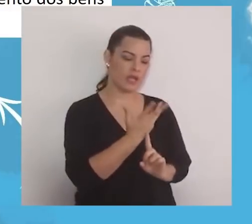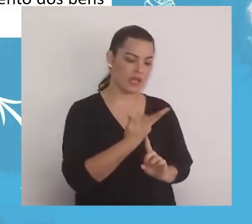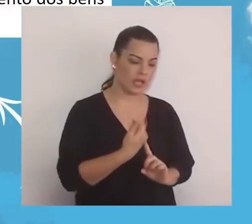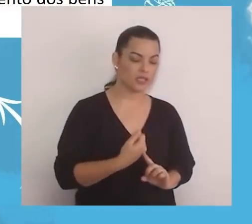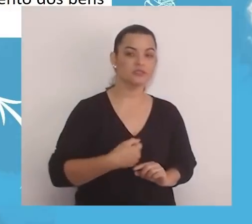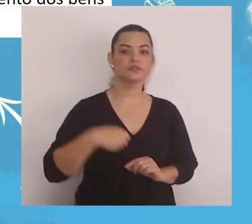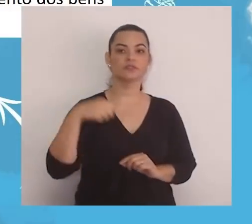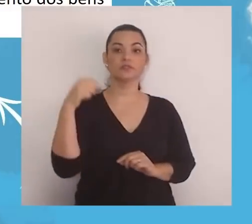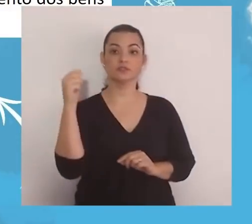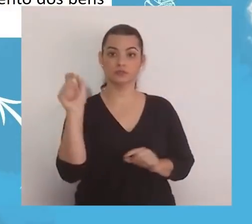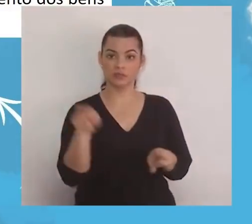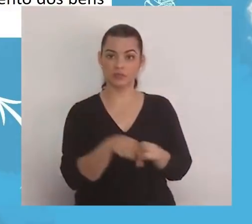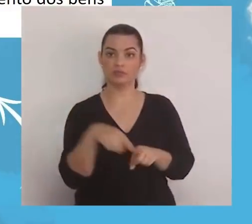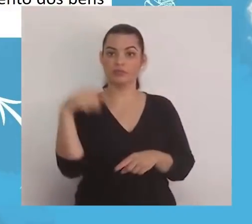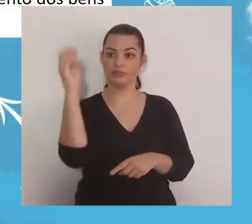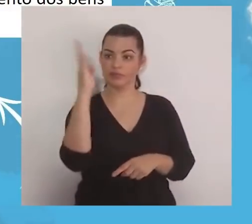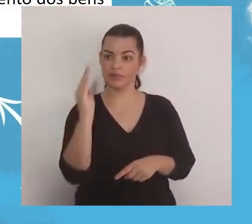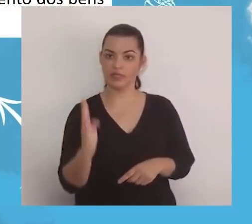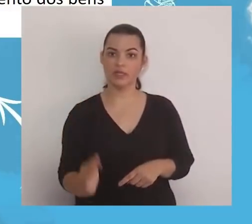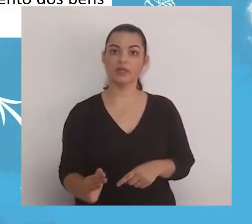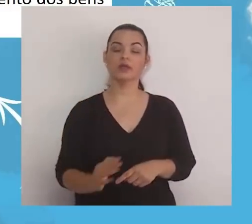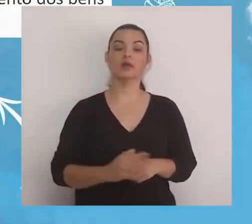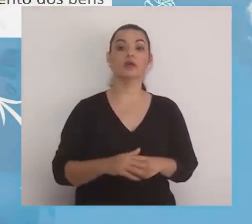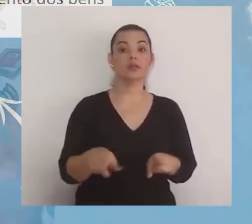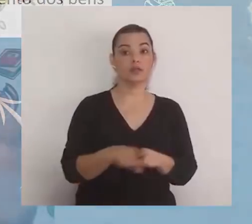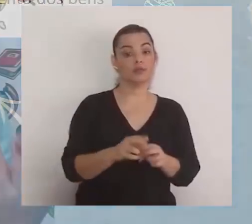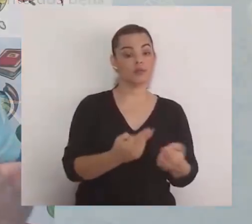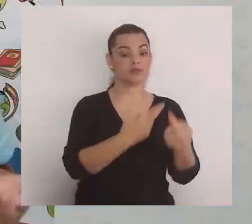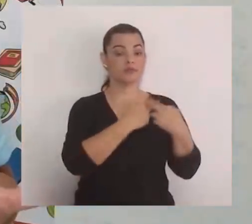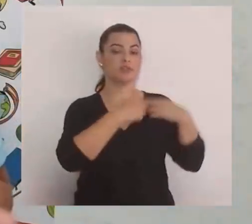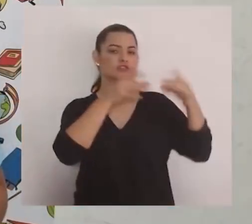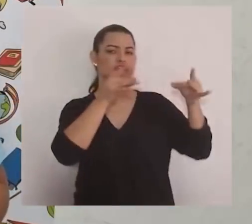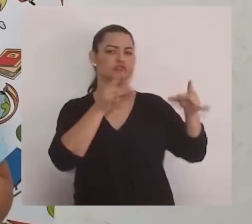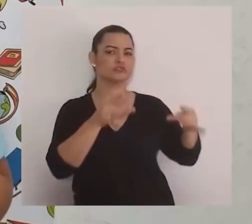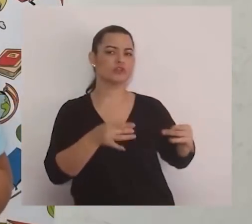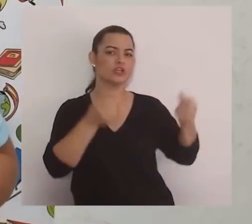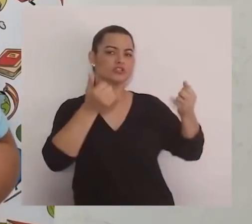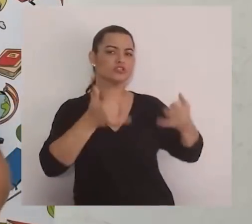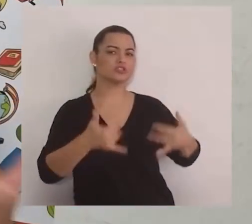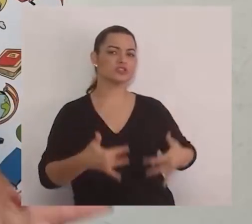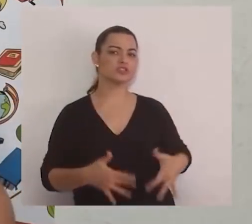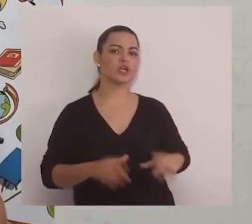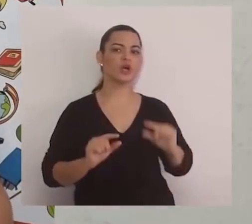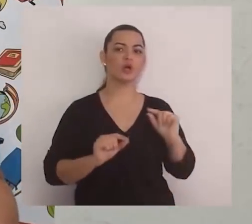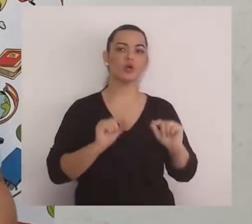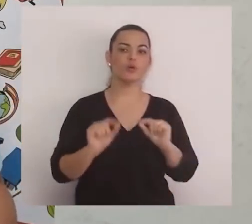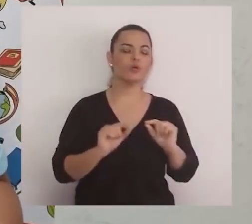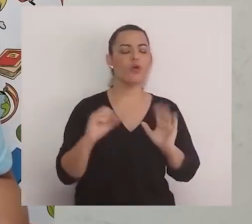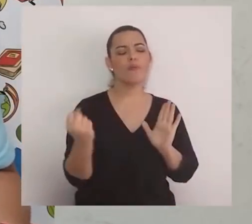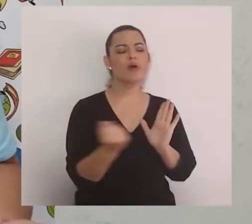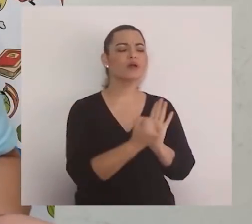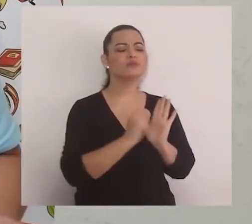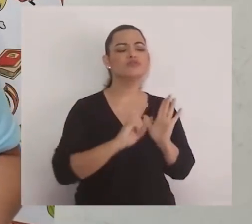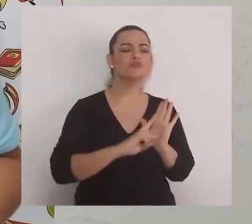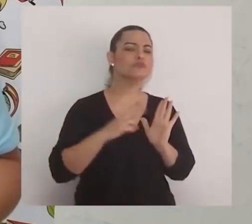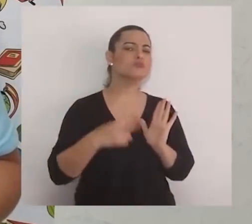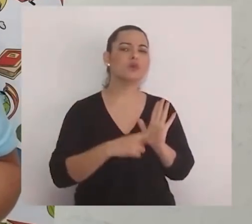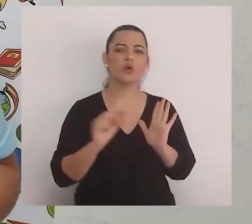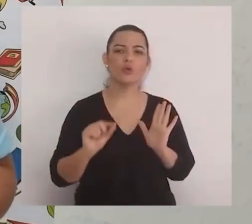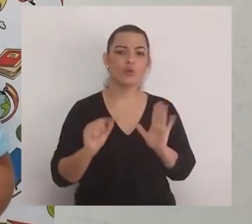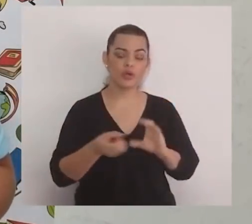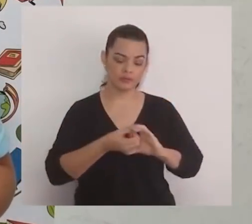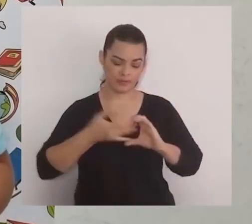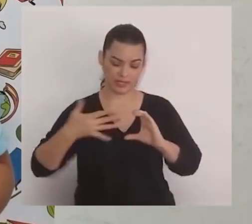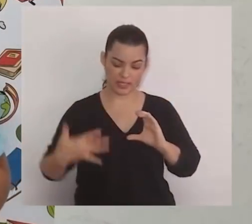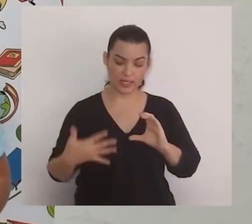Todo patrimônio, ele é protegido por um decreto. Olha só. O Decreto-Lei número 25, do